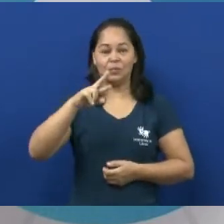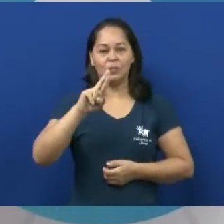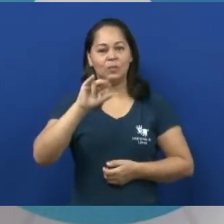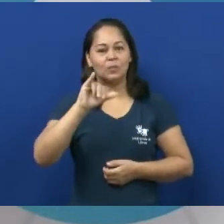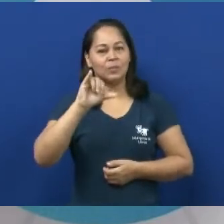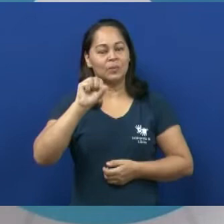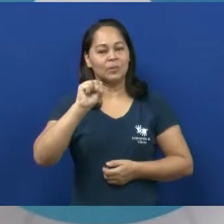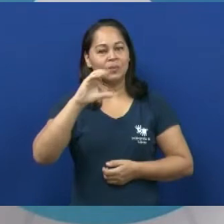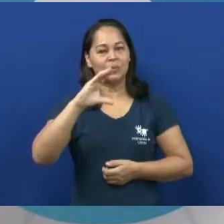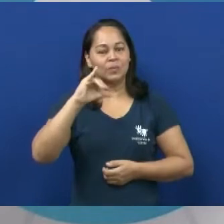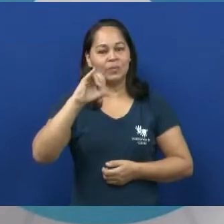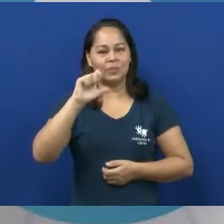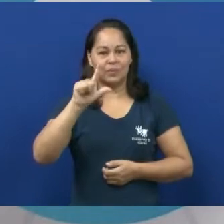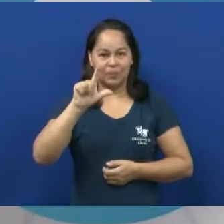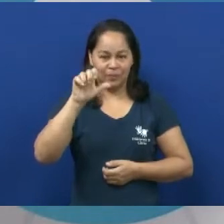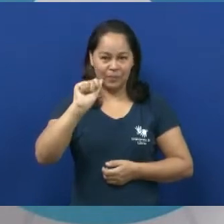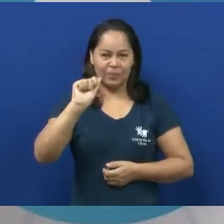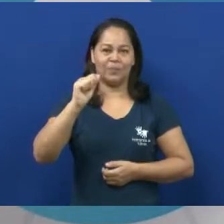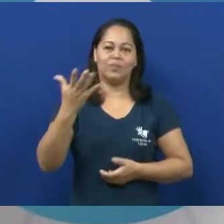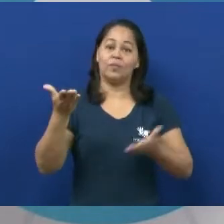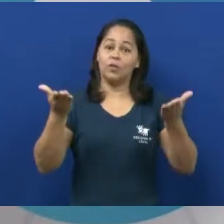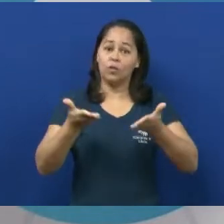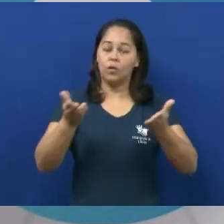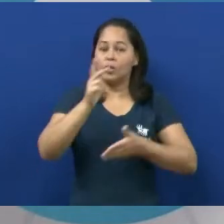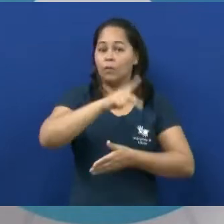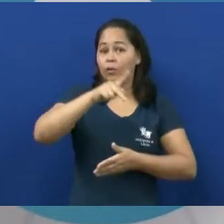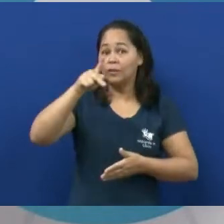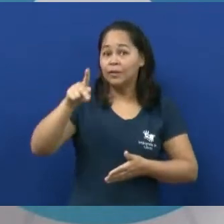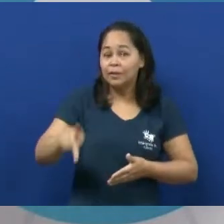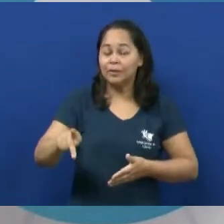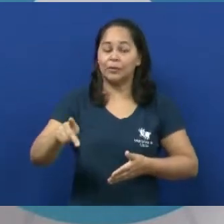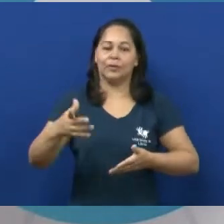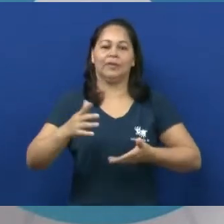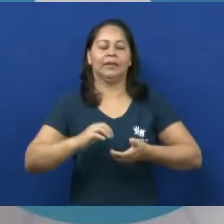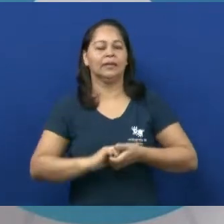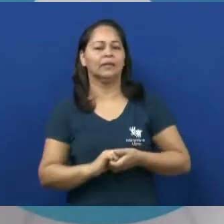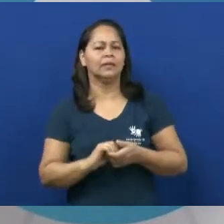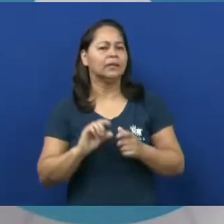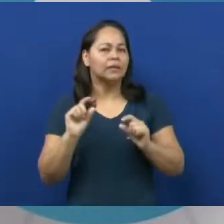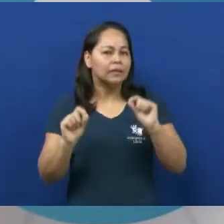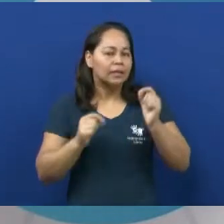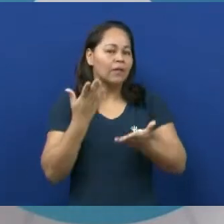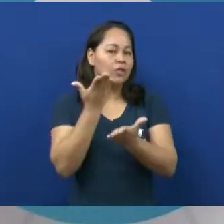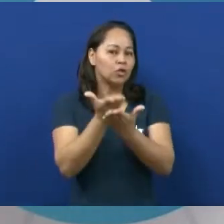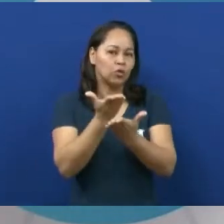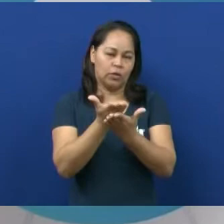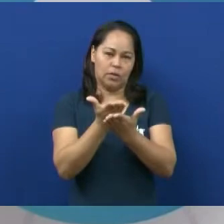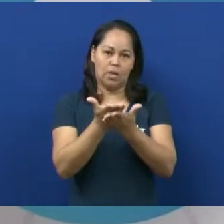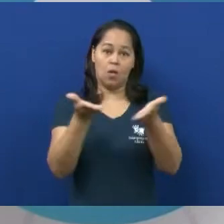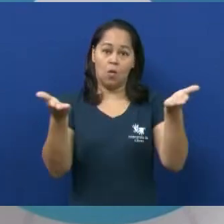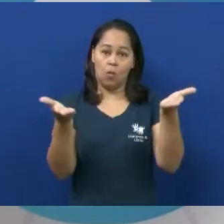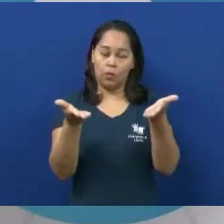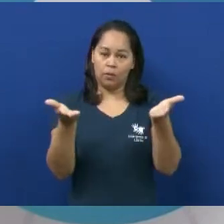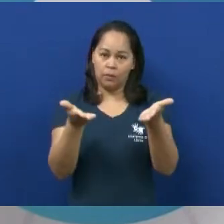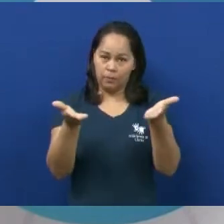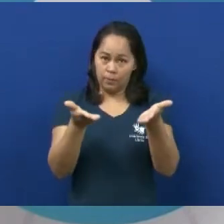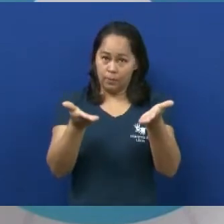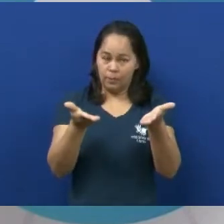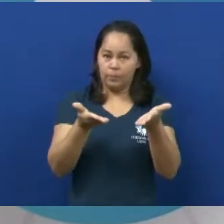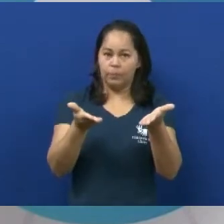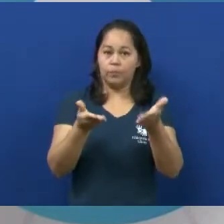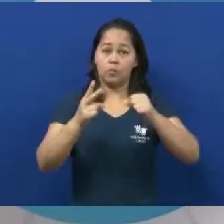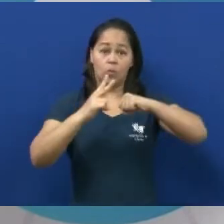professora priscila e hoje eu sou a professora de vocês nós vamos estudar o present perfect